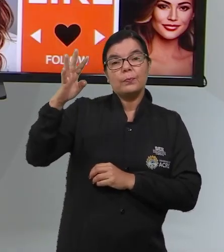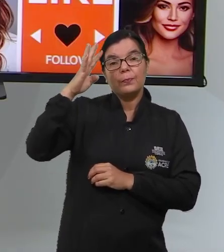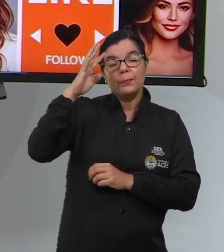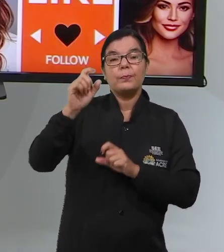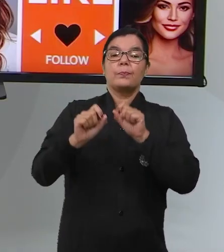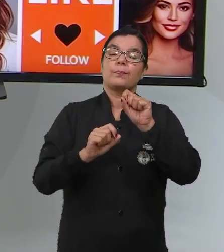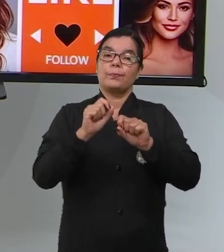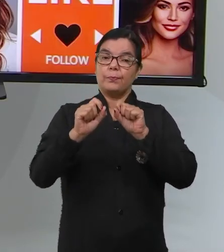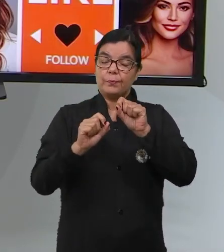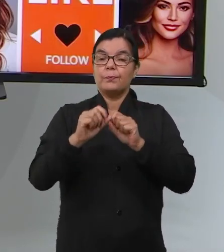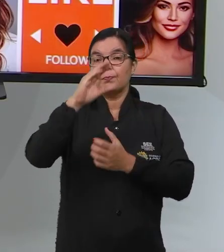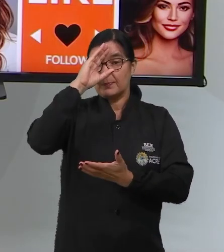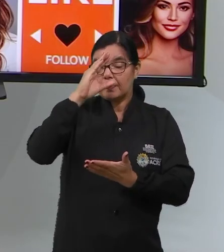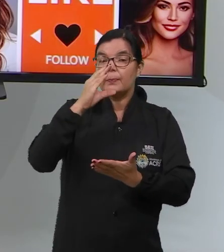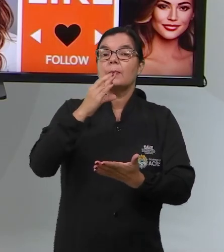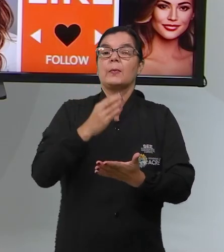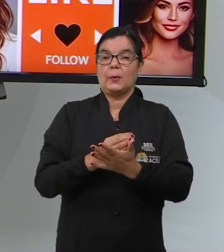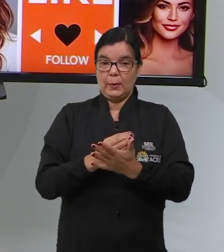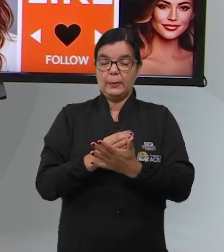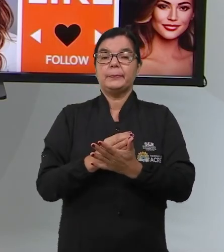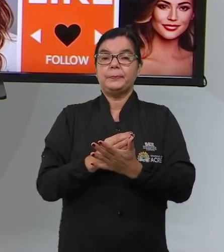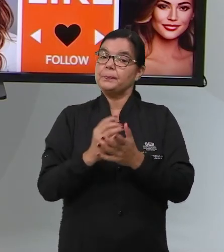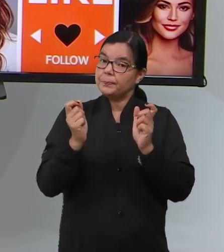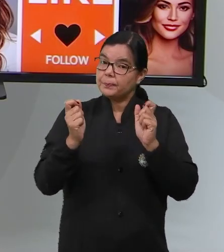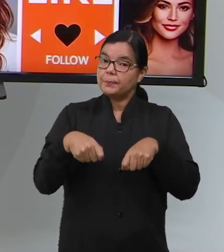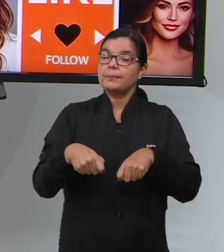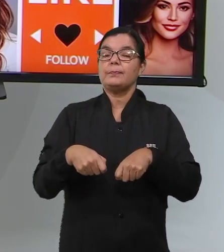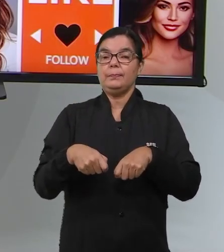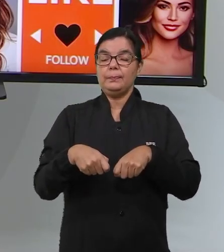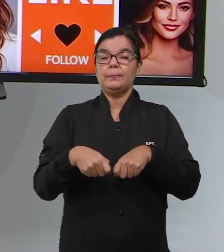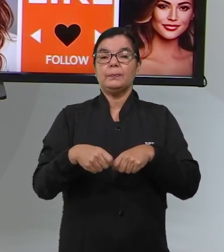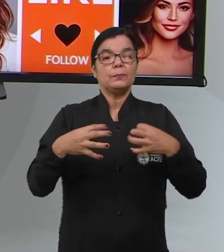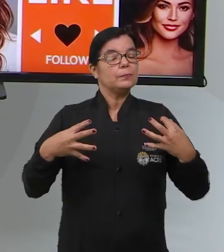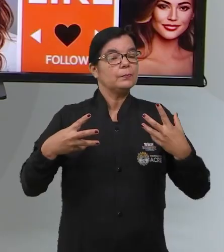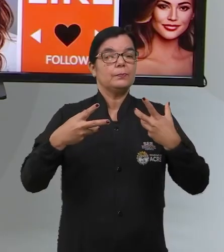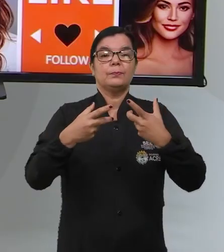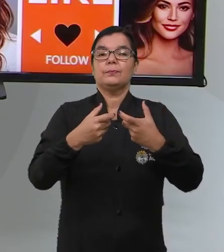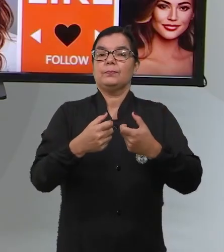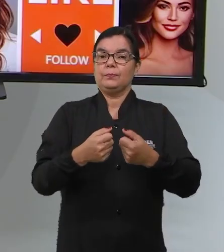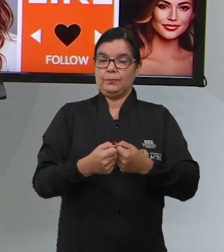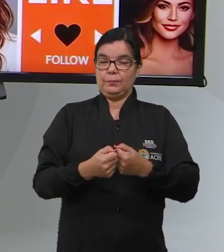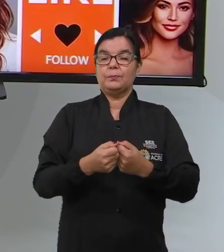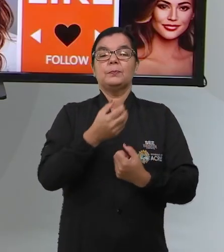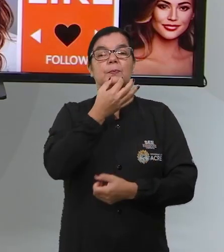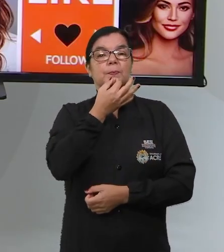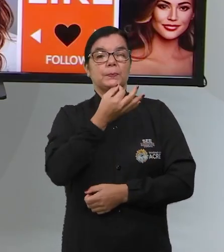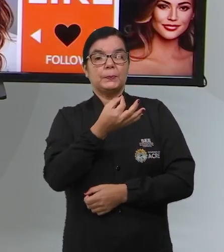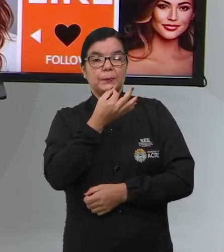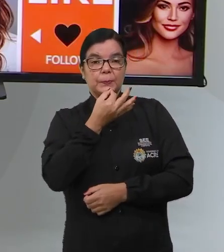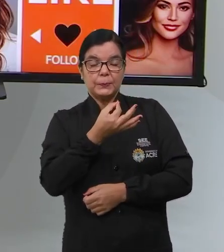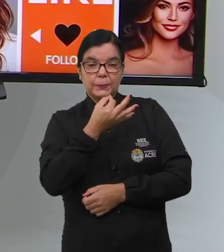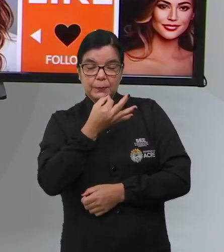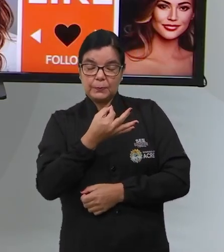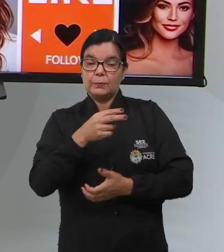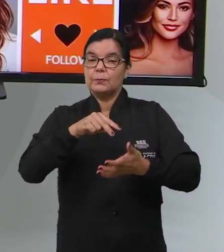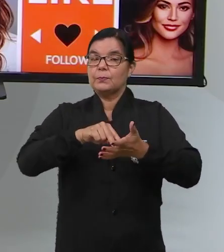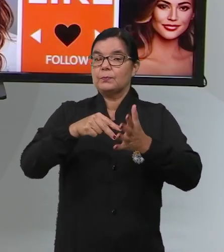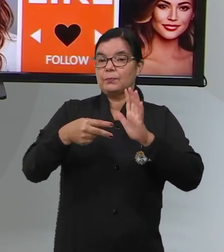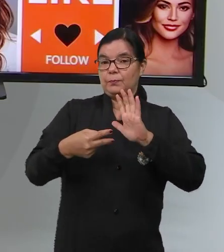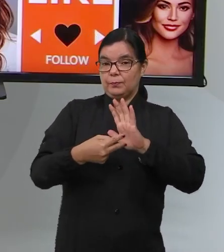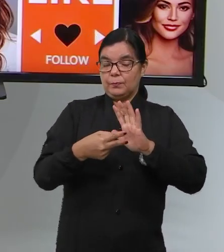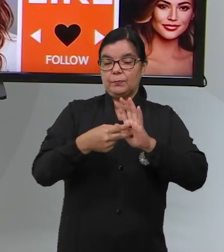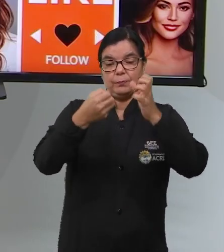que elas acreditam que possuem total autonomia no sentido